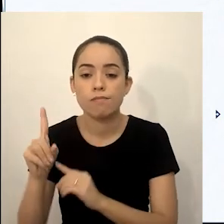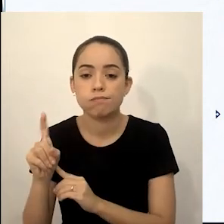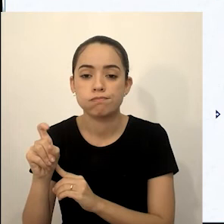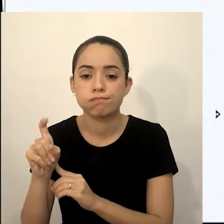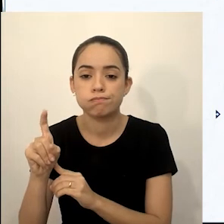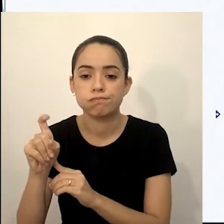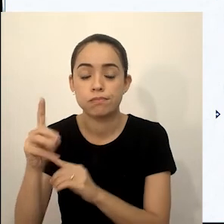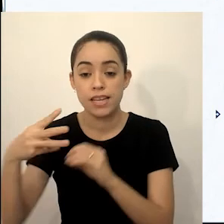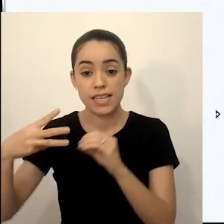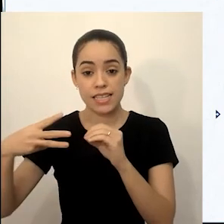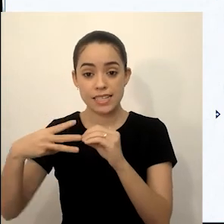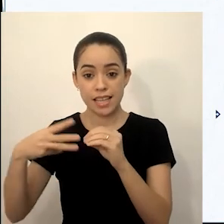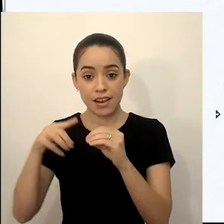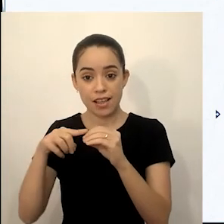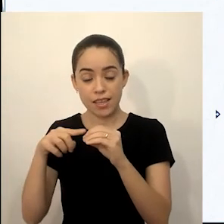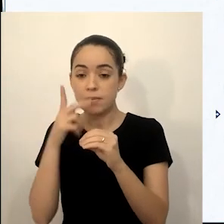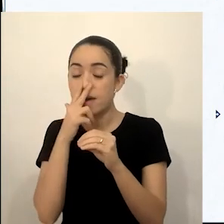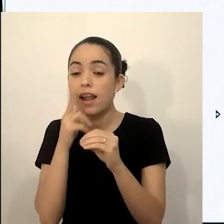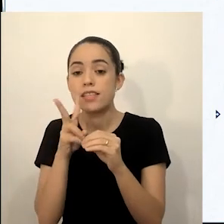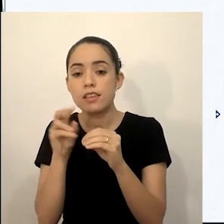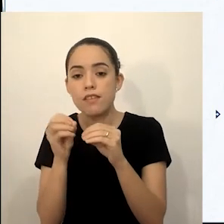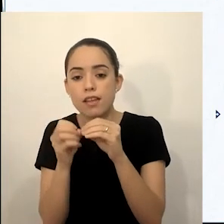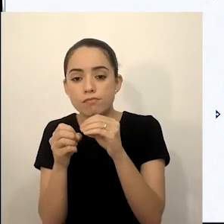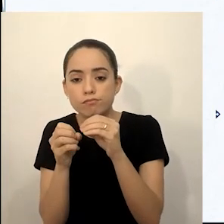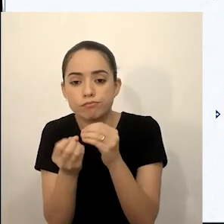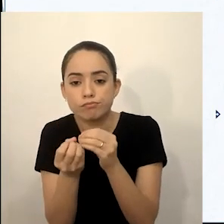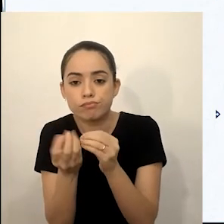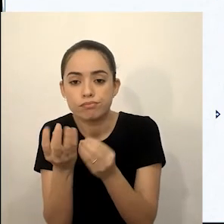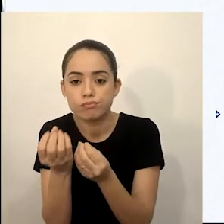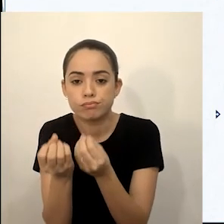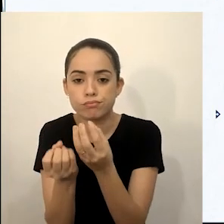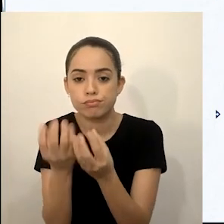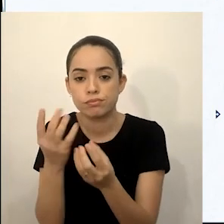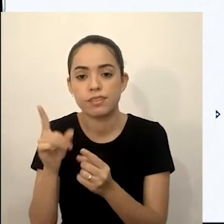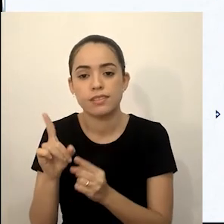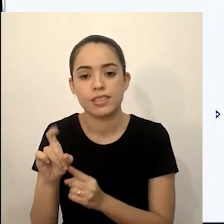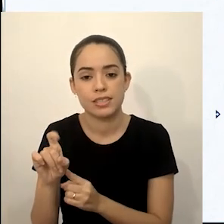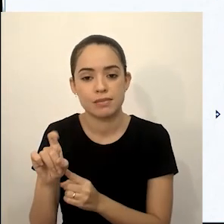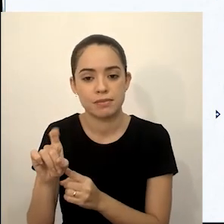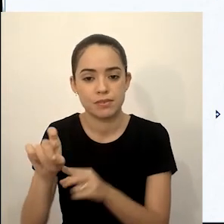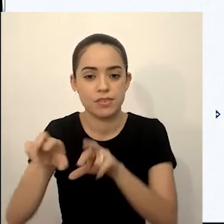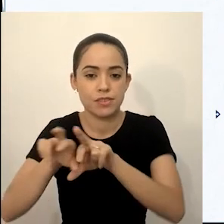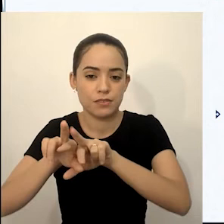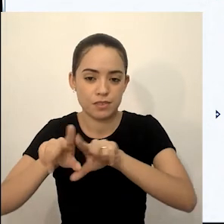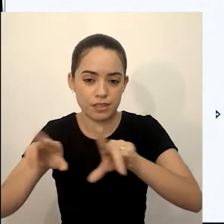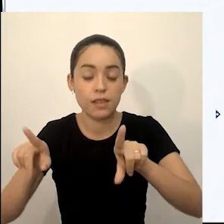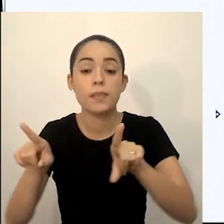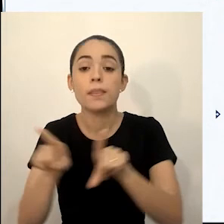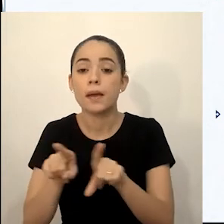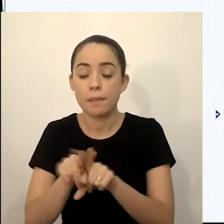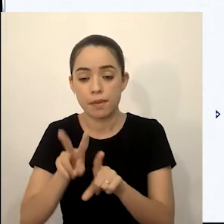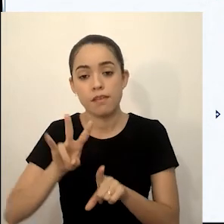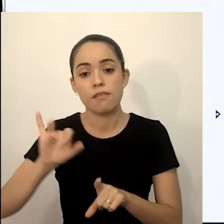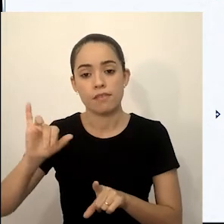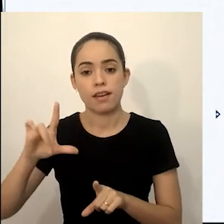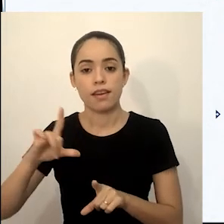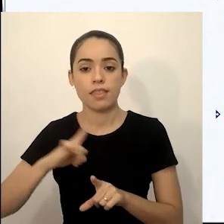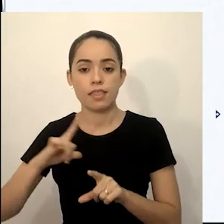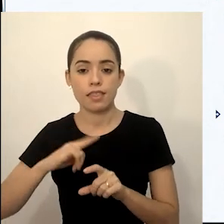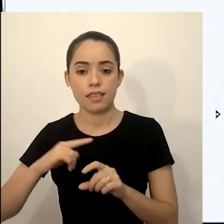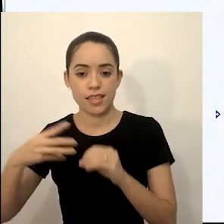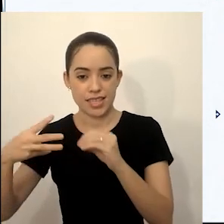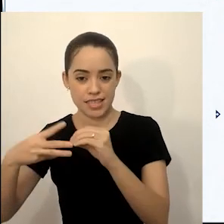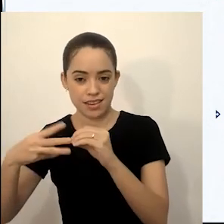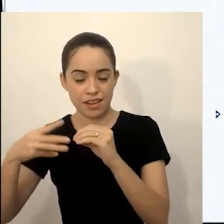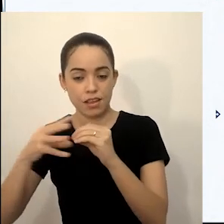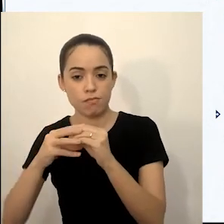a partir das espermatogônias e subsequente